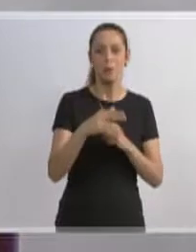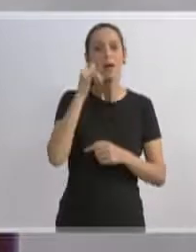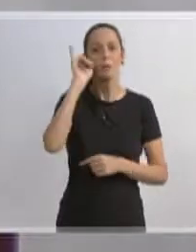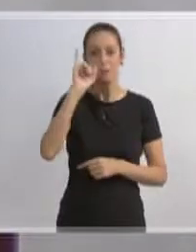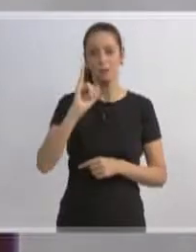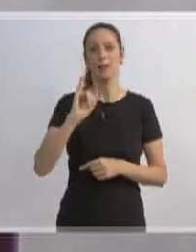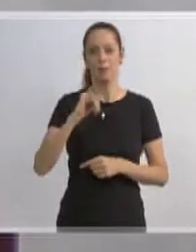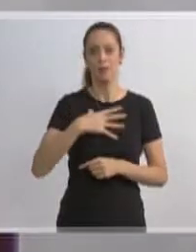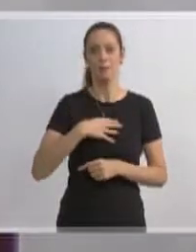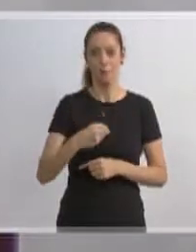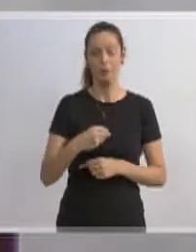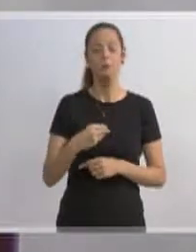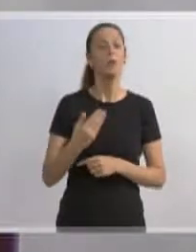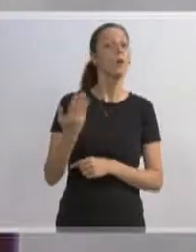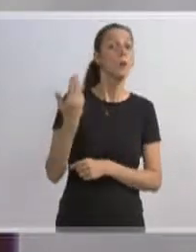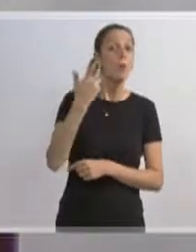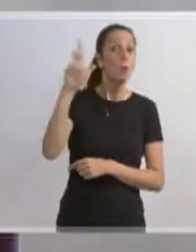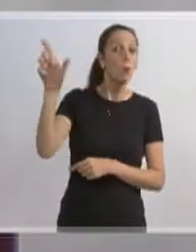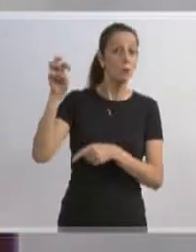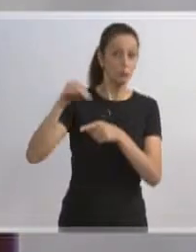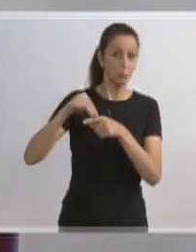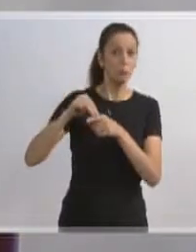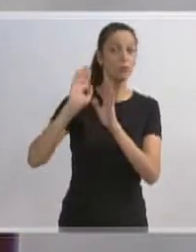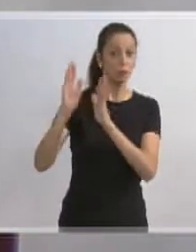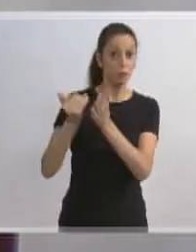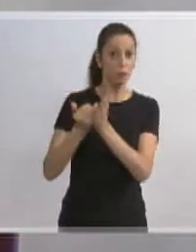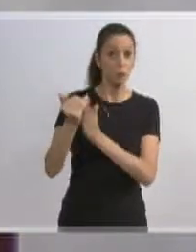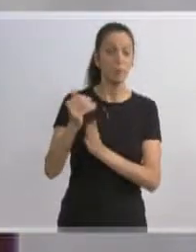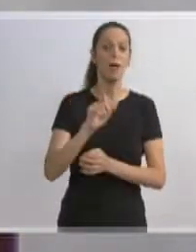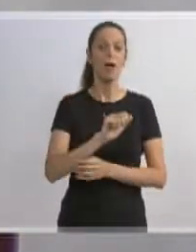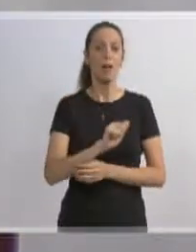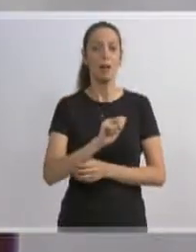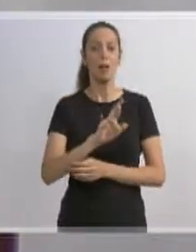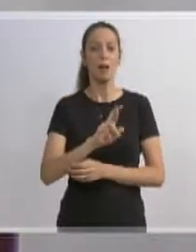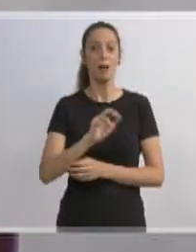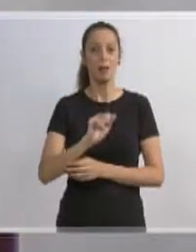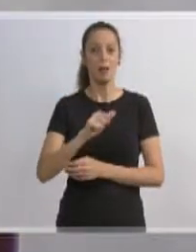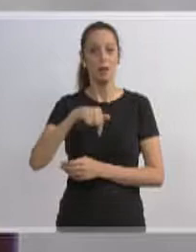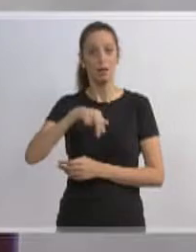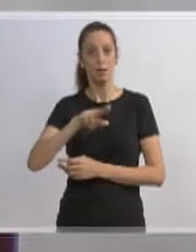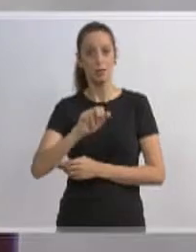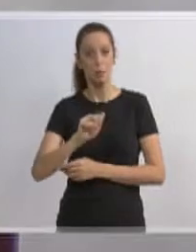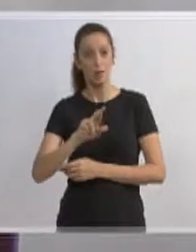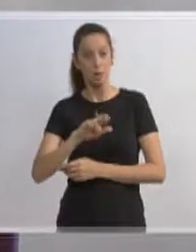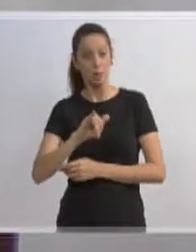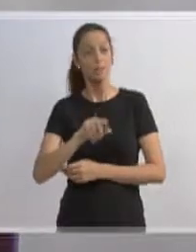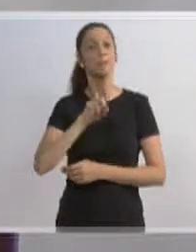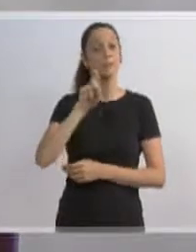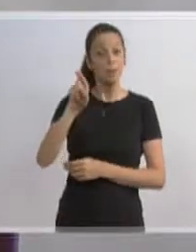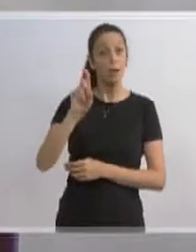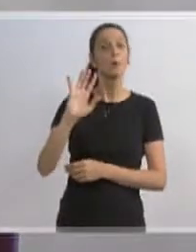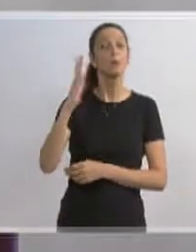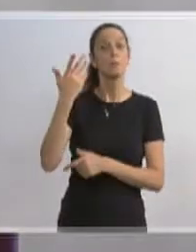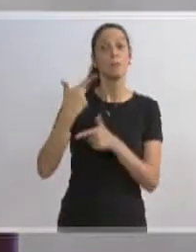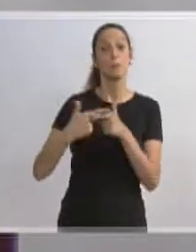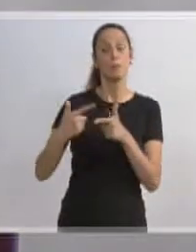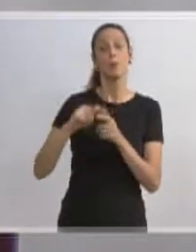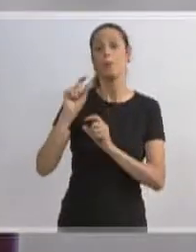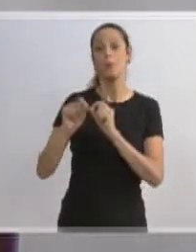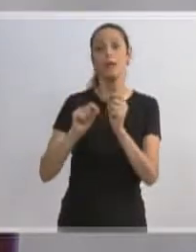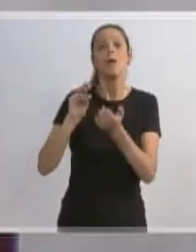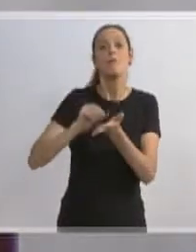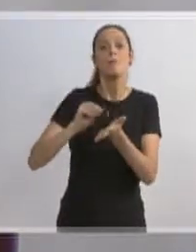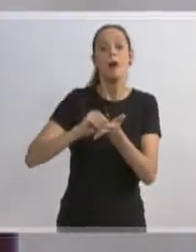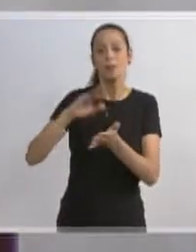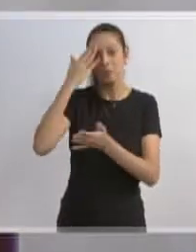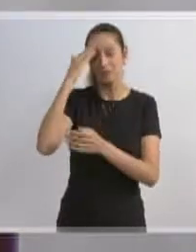em outro município, e aqui eu tenho que deixar isso claro, em Araquari, entrei em contato e lá eles tiveram um problema do entendimento que não seria do Legislativo